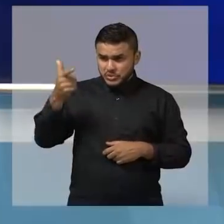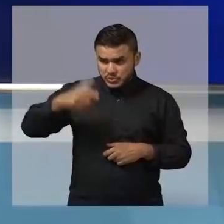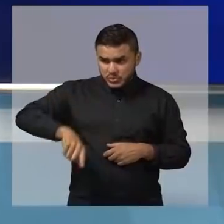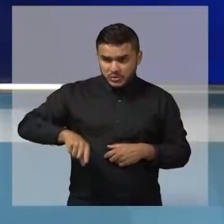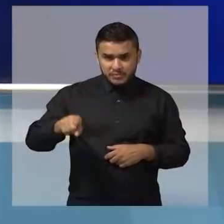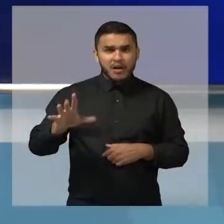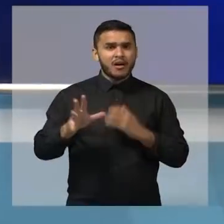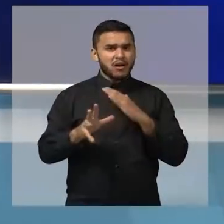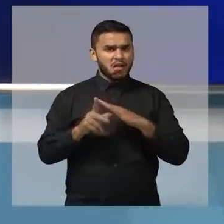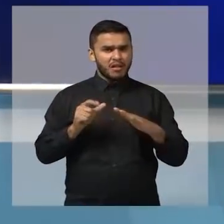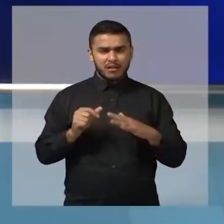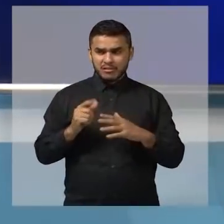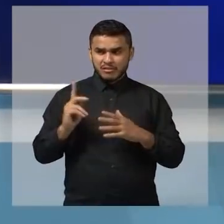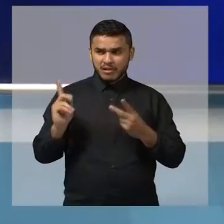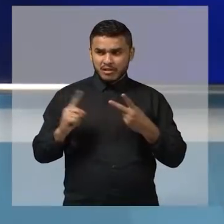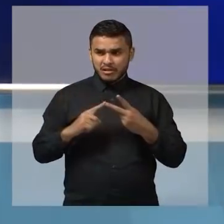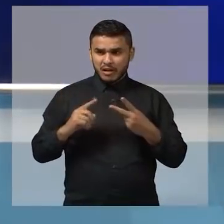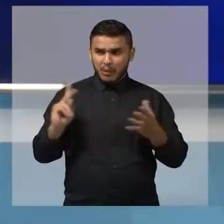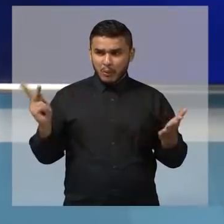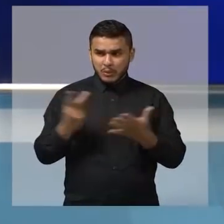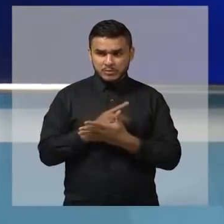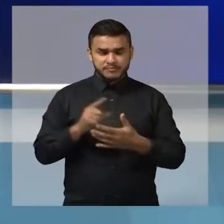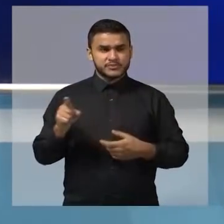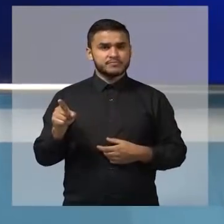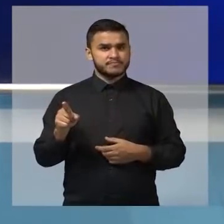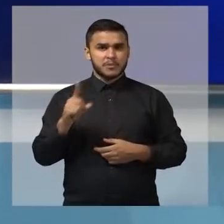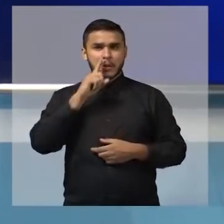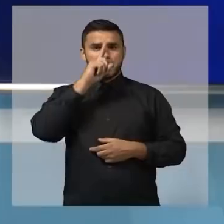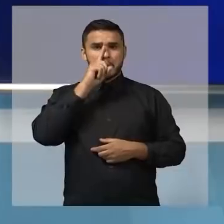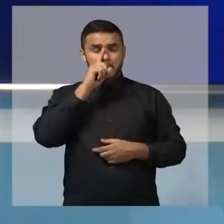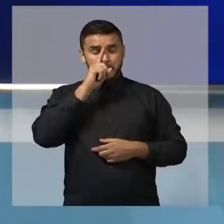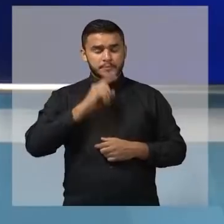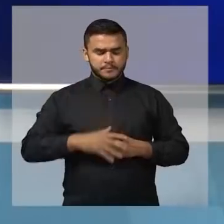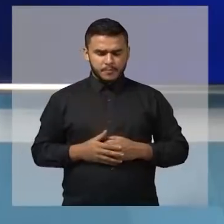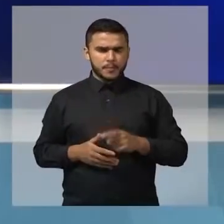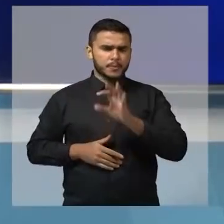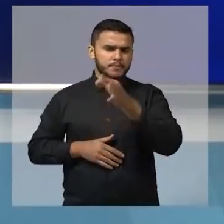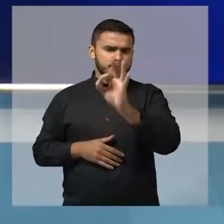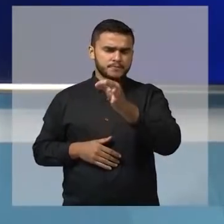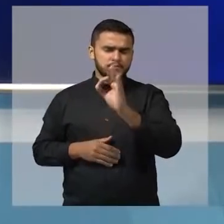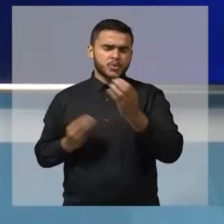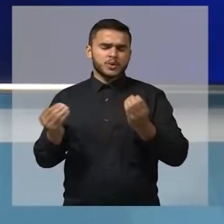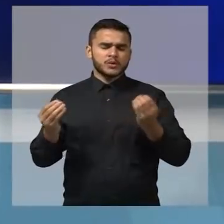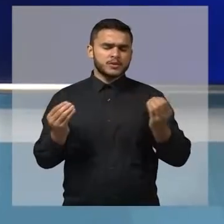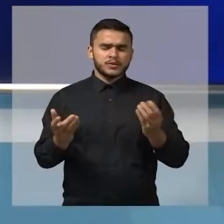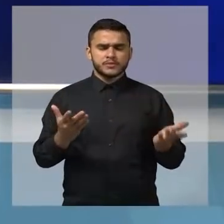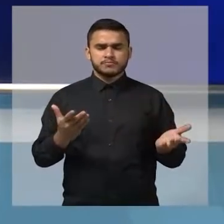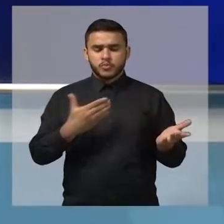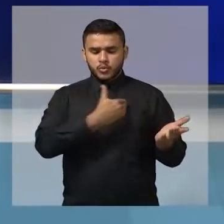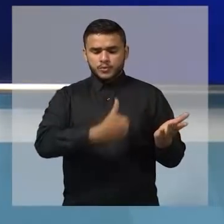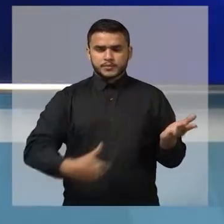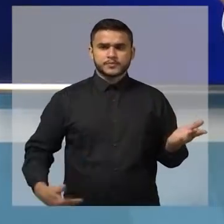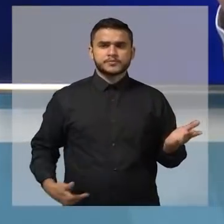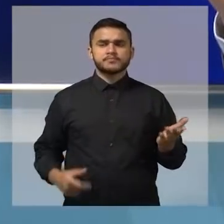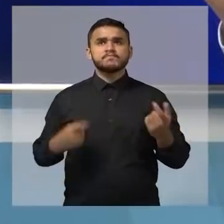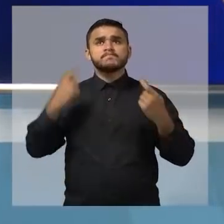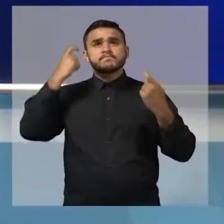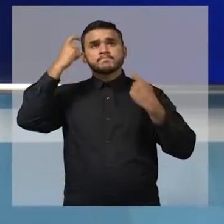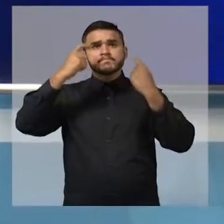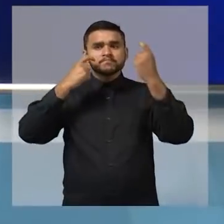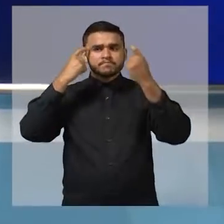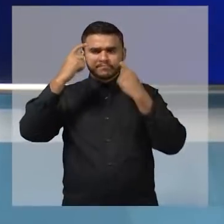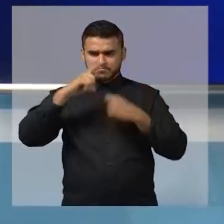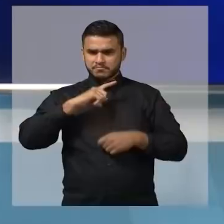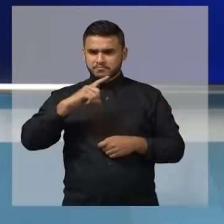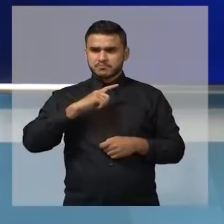sua política de ressocialização dessas pessoas, desse egresso, o Estado se preocupa ou está pensando em